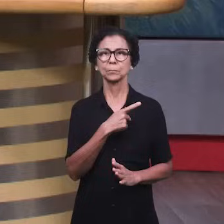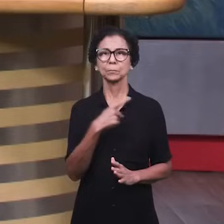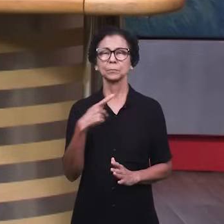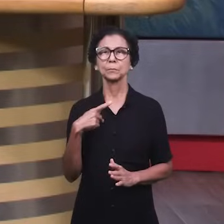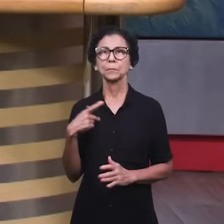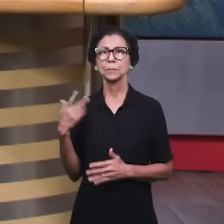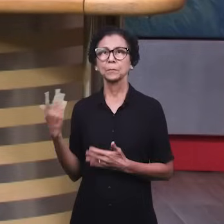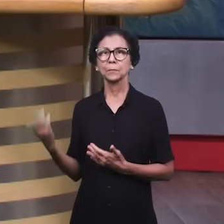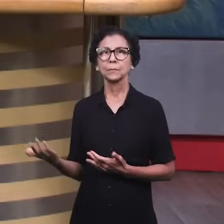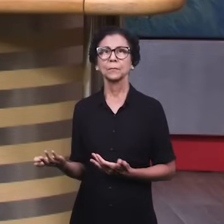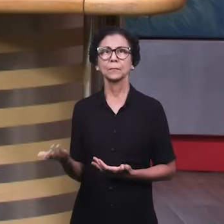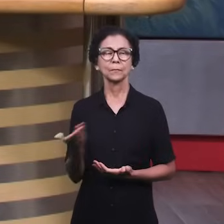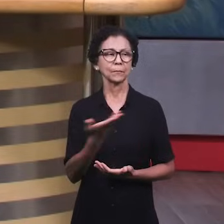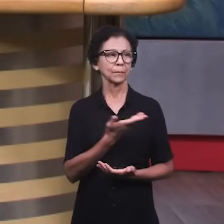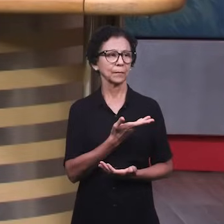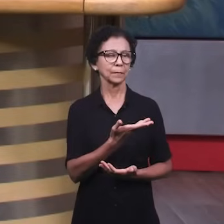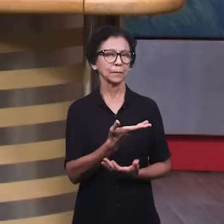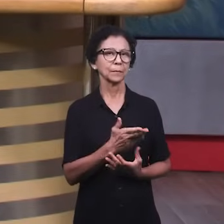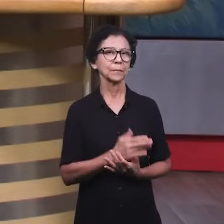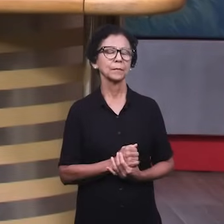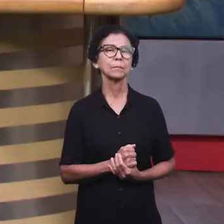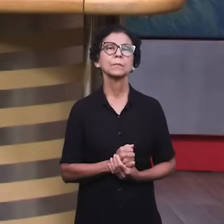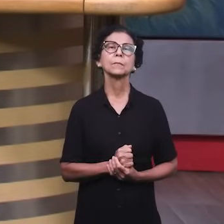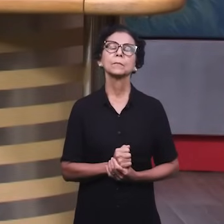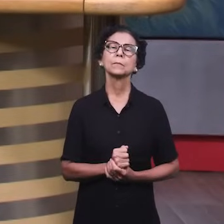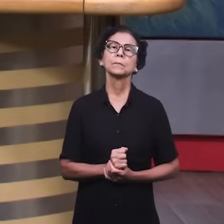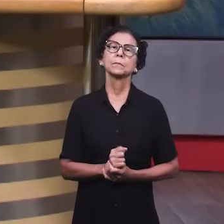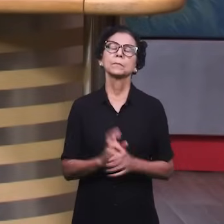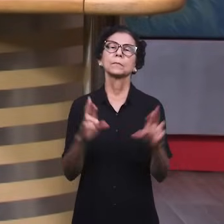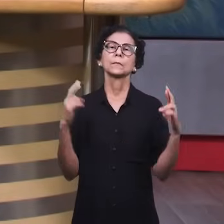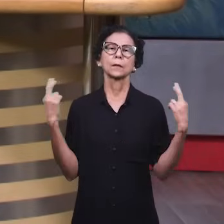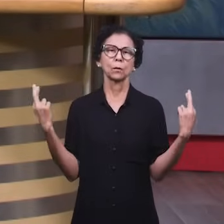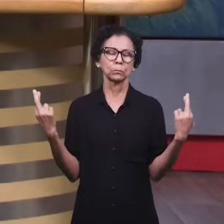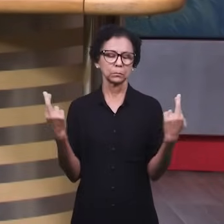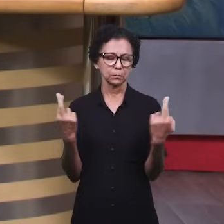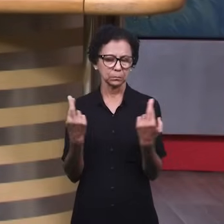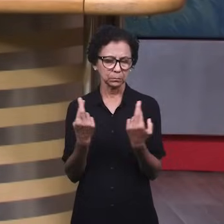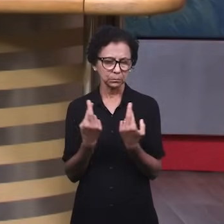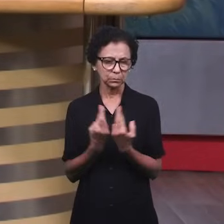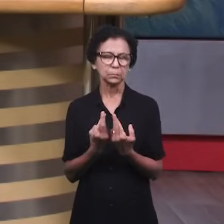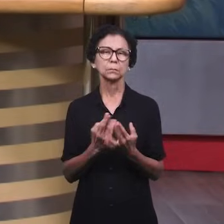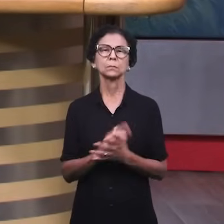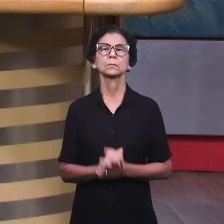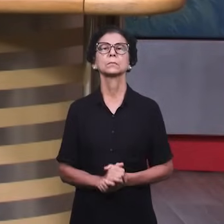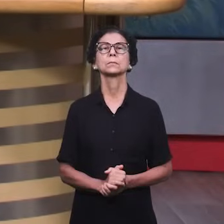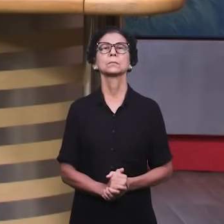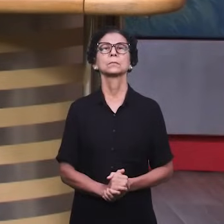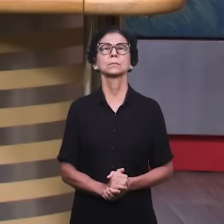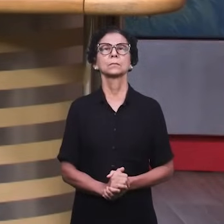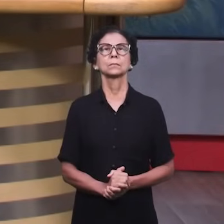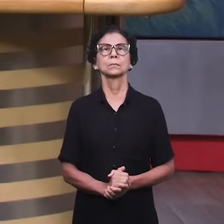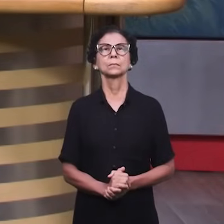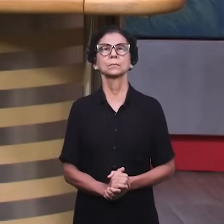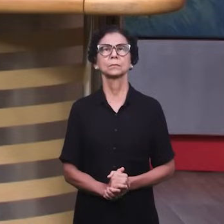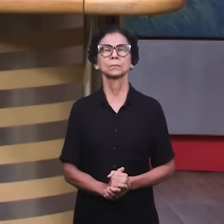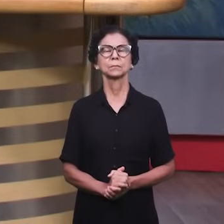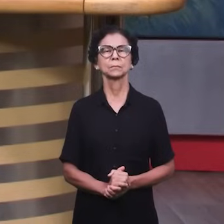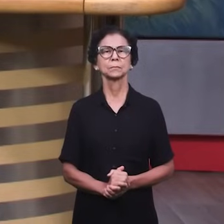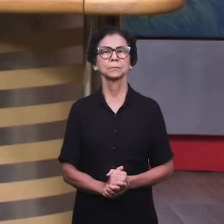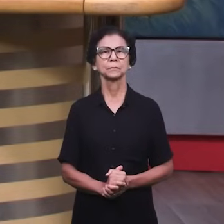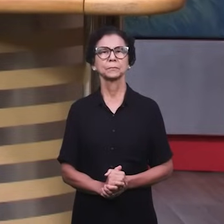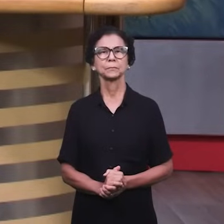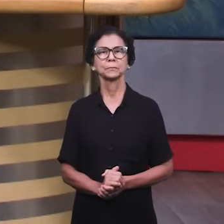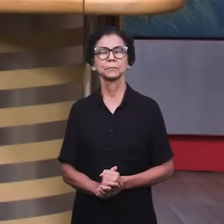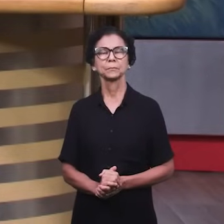e agora você vê aqueles que estamos aqui nessa edição do programa reunidos para tratar de mais um tema que daqui a pouquinho eu vou dizer qual é mas